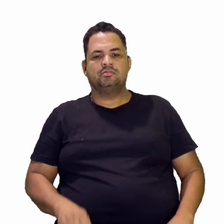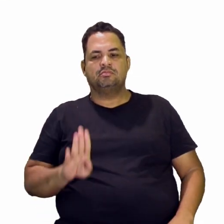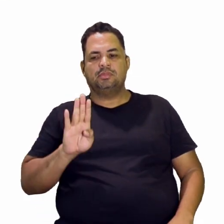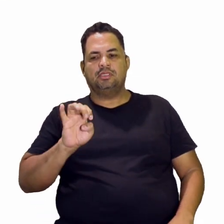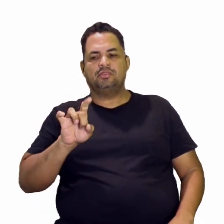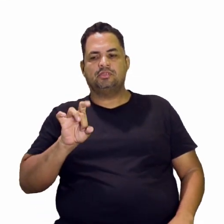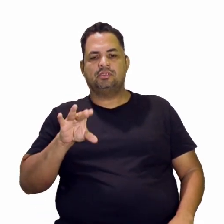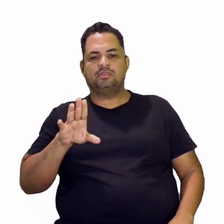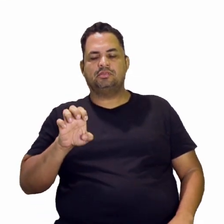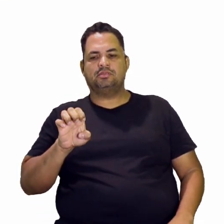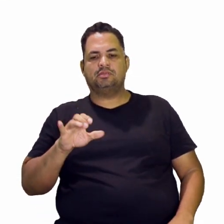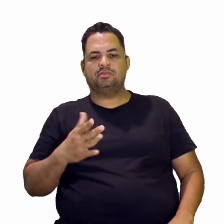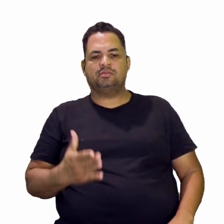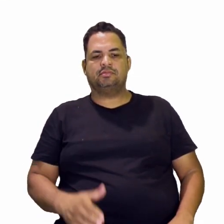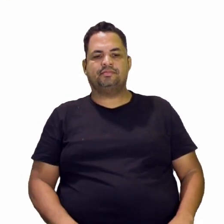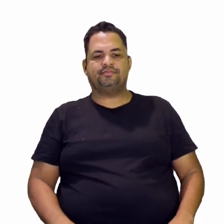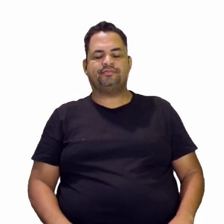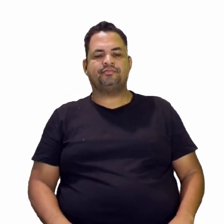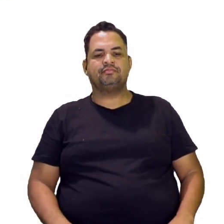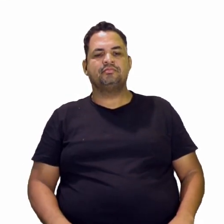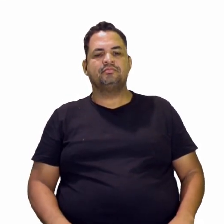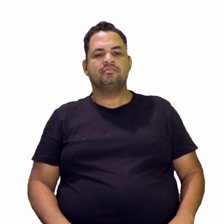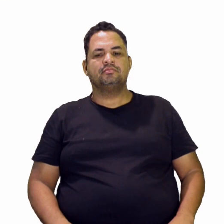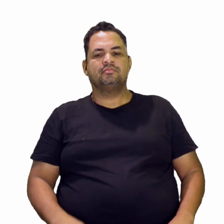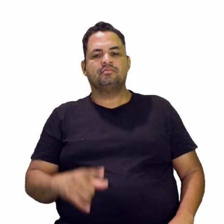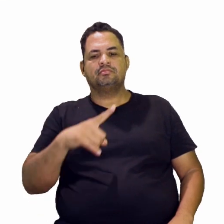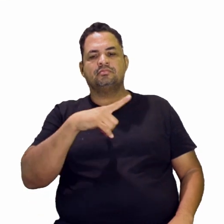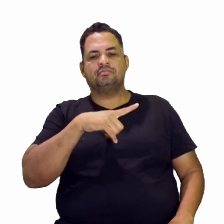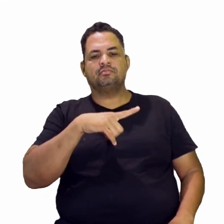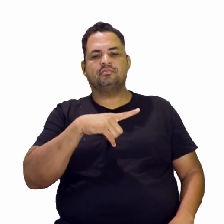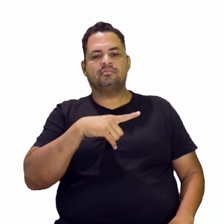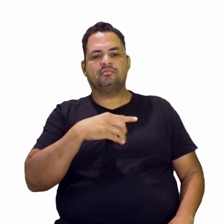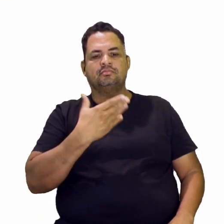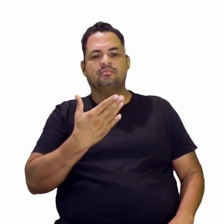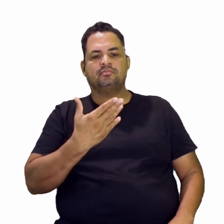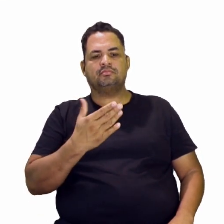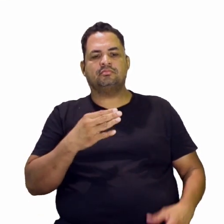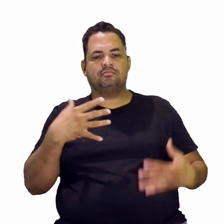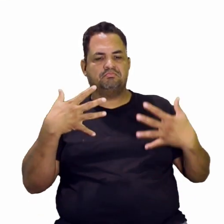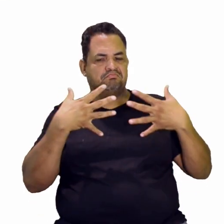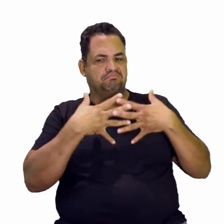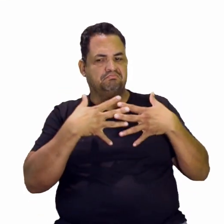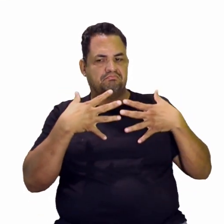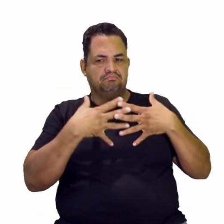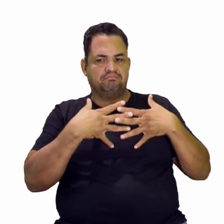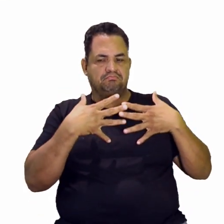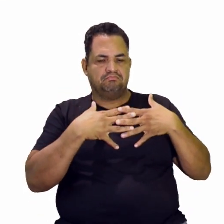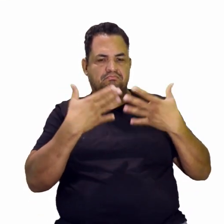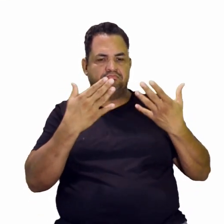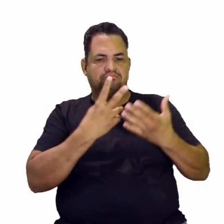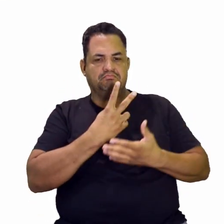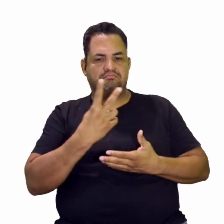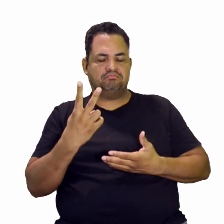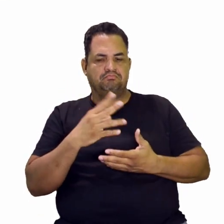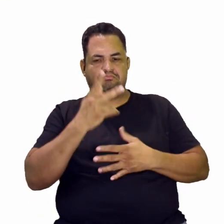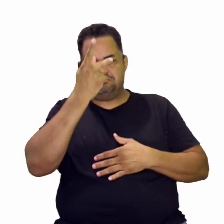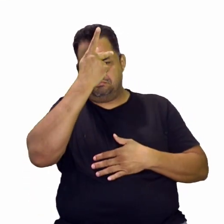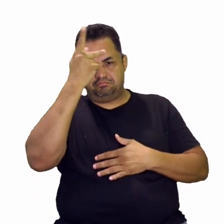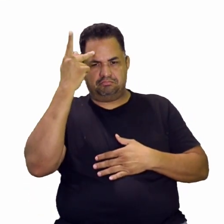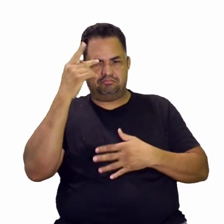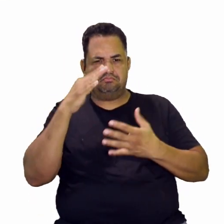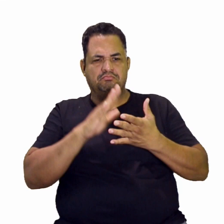os biogenistas, tá? E aí, nós tivemos uma briga, né, vamos dizer assim, de duas pessoas, que